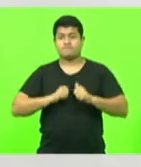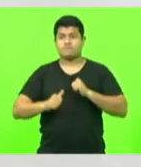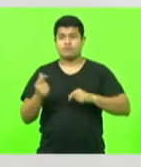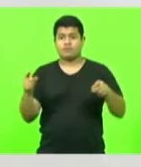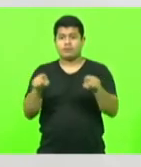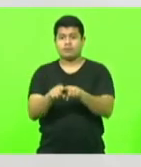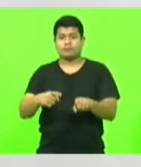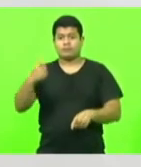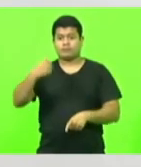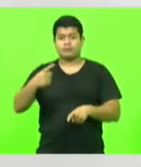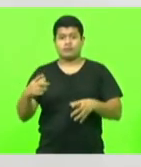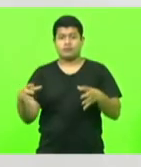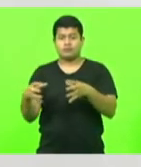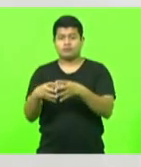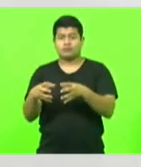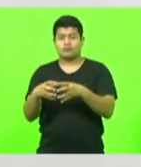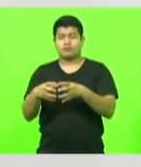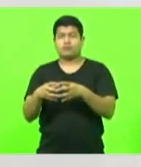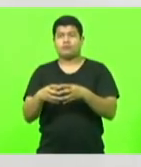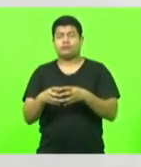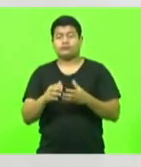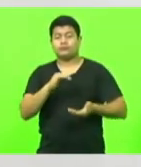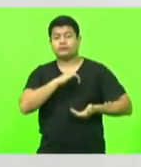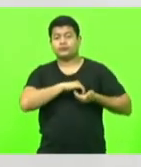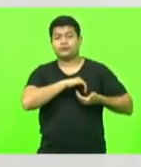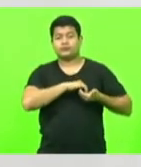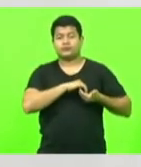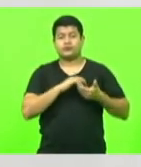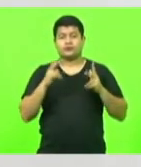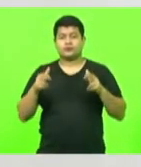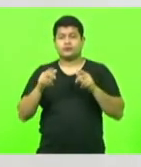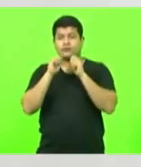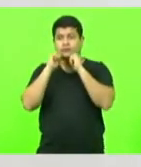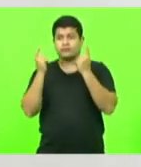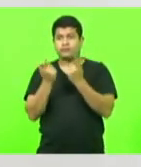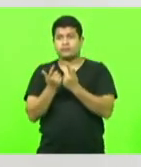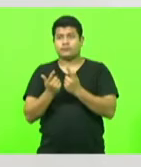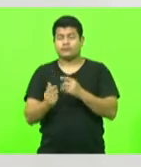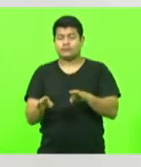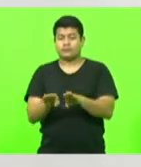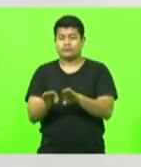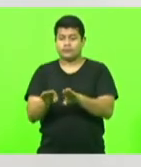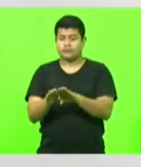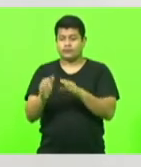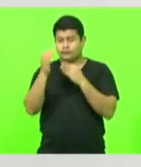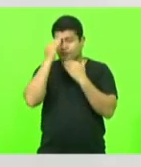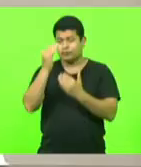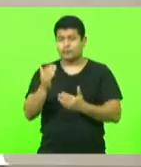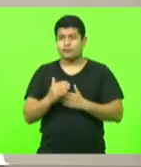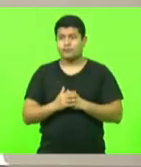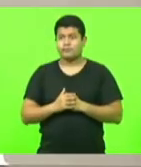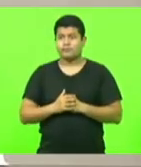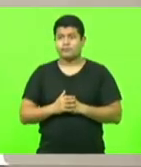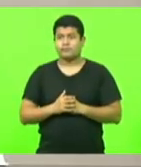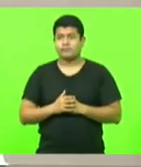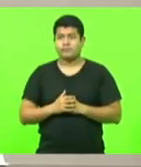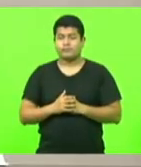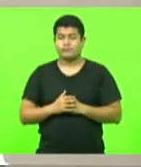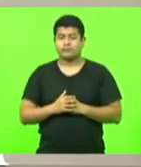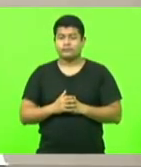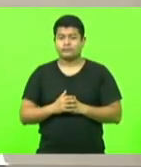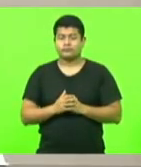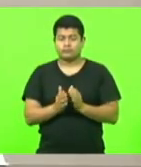colegiado estadual de defesa civil do Brasil, assim como a LESC, pela oportunidade me dada. Muito obrigado, senhor presidente. Gostaria de pedir a